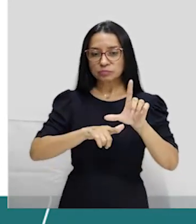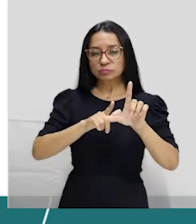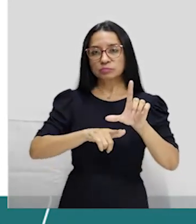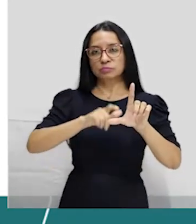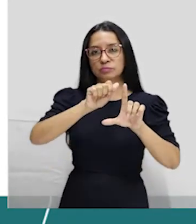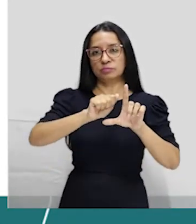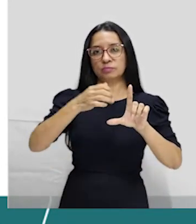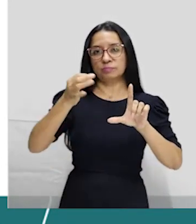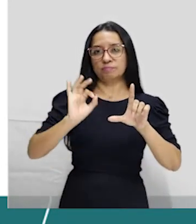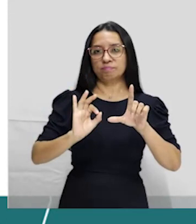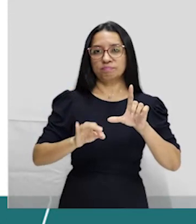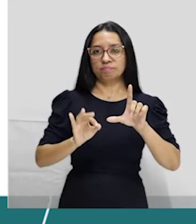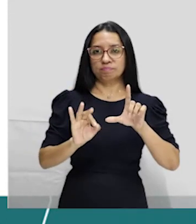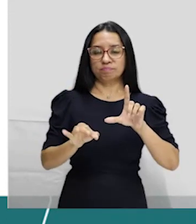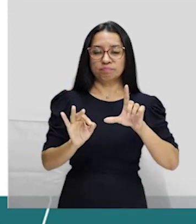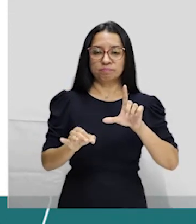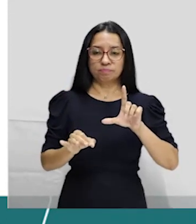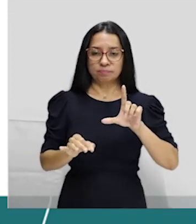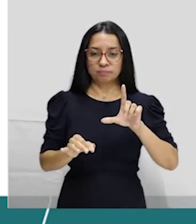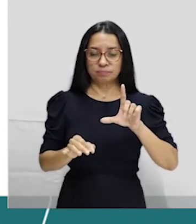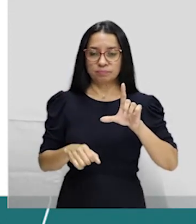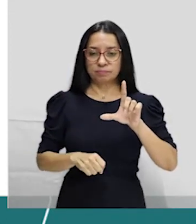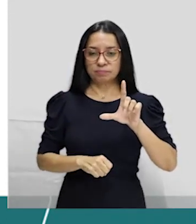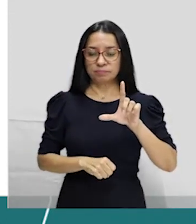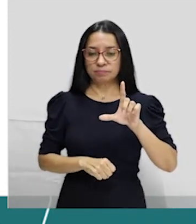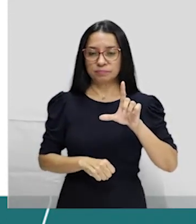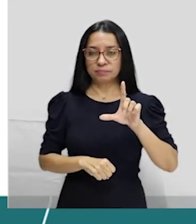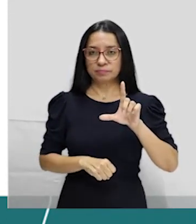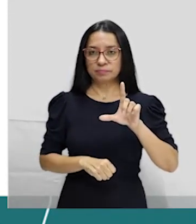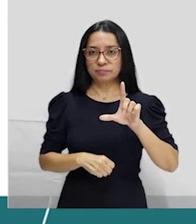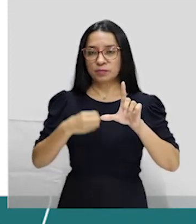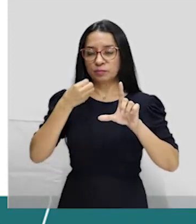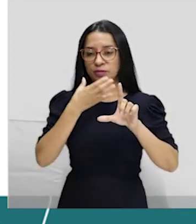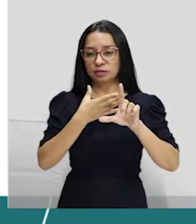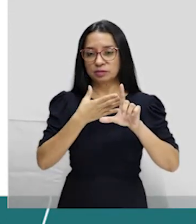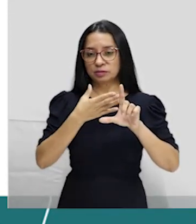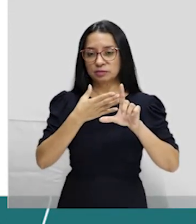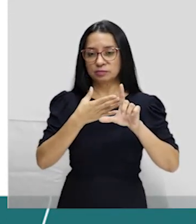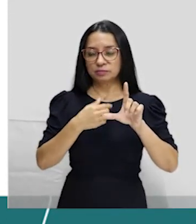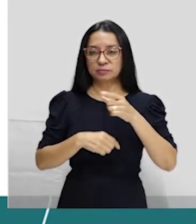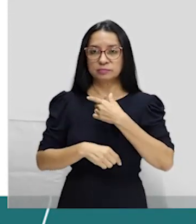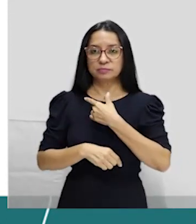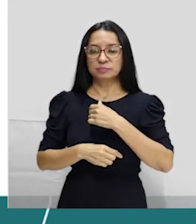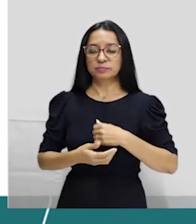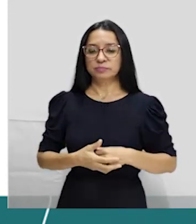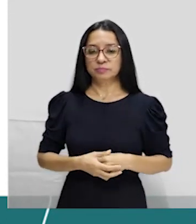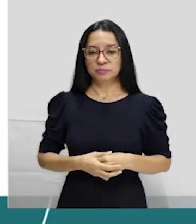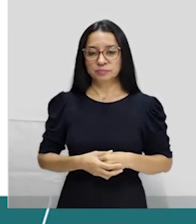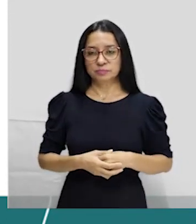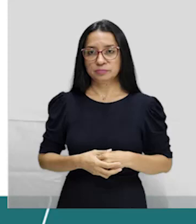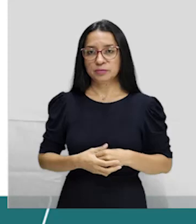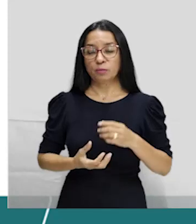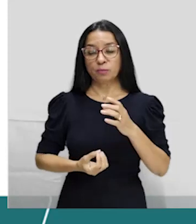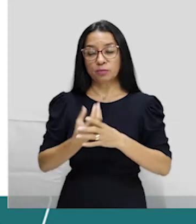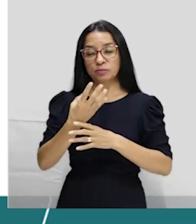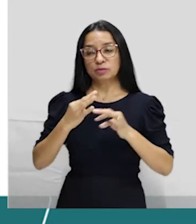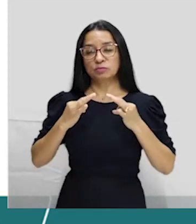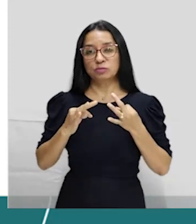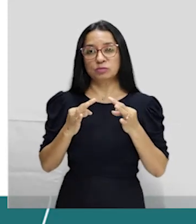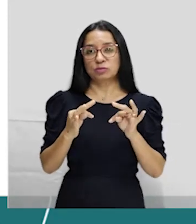fica no estado da Califórnia, nos Estados Unidos. Beleza? Não esquece do Sun Belt, produção de tecnologia de